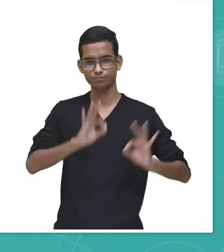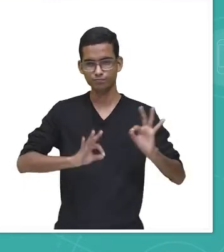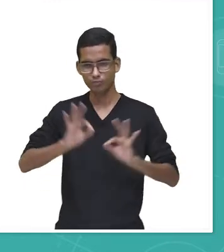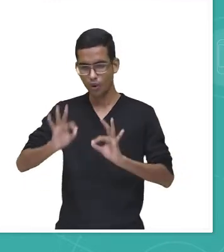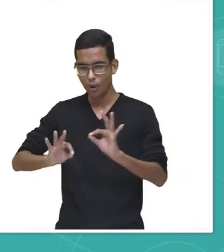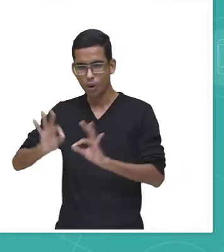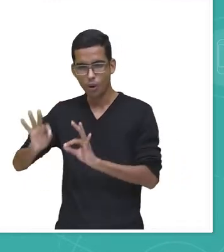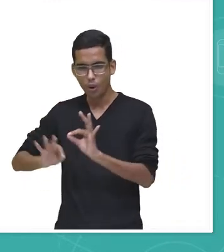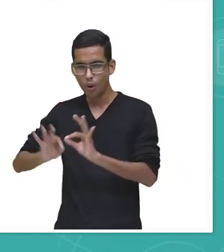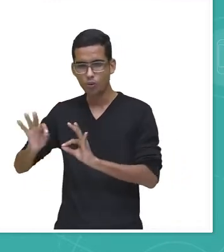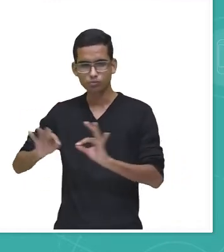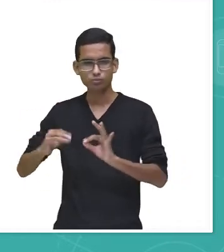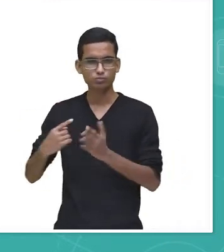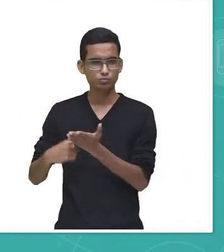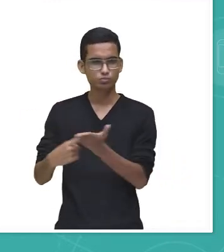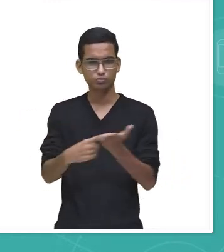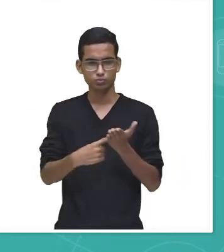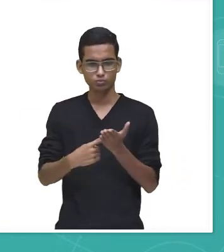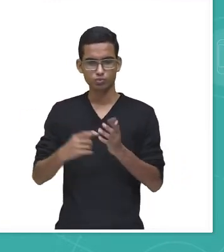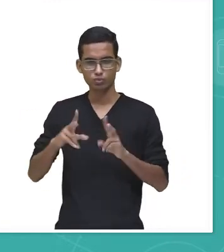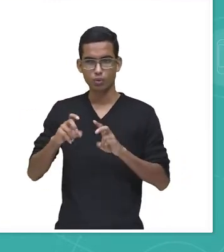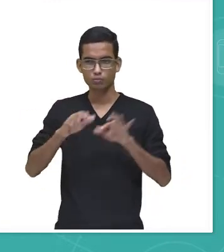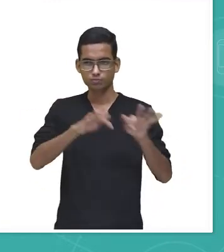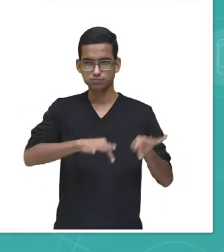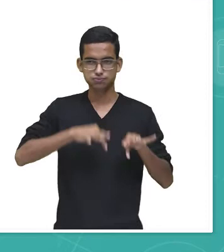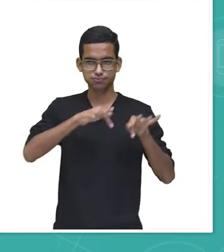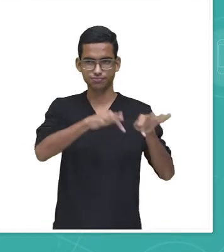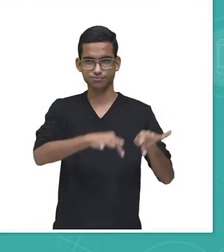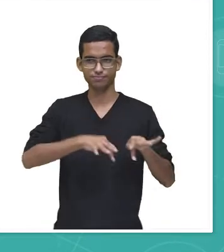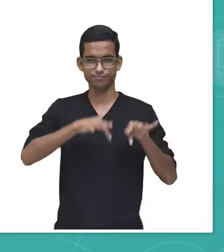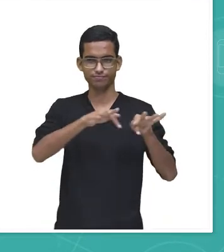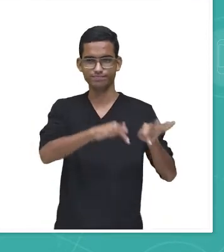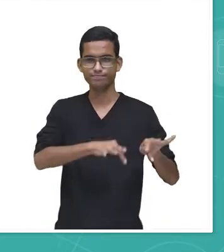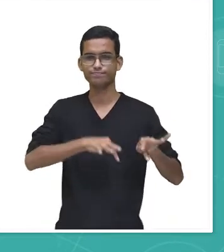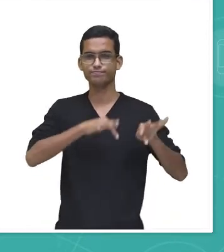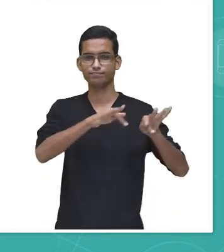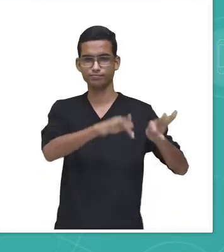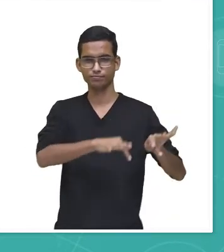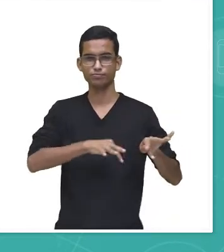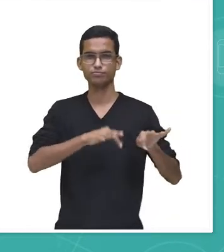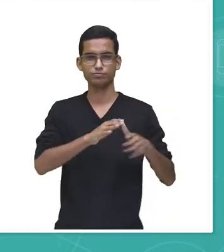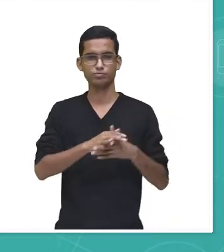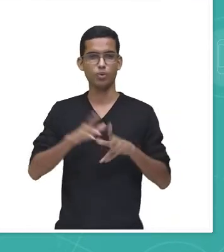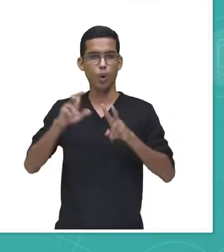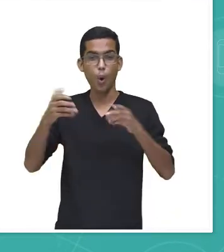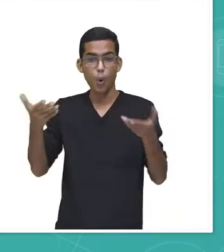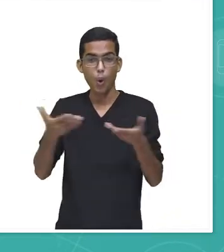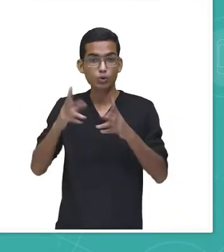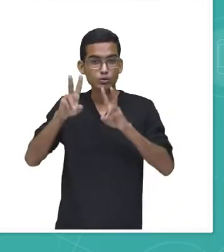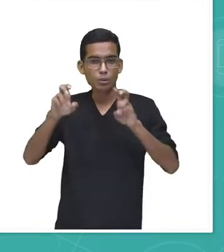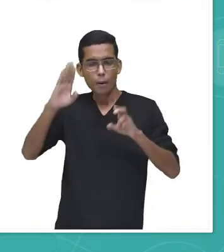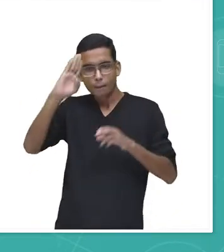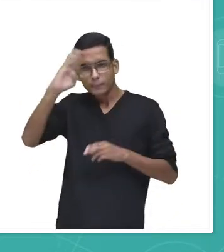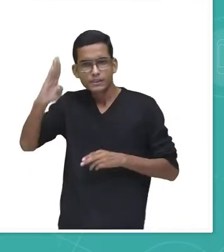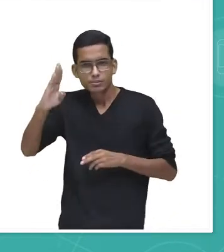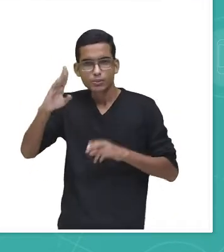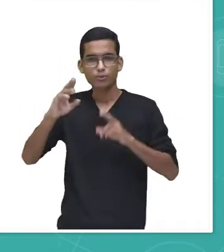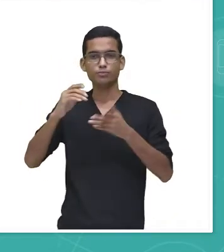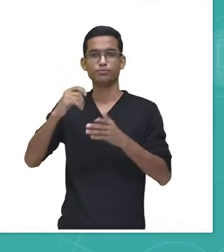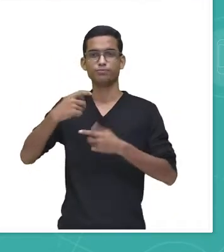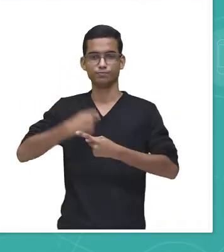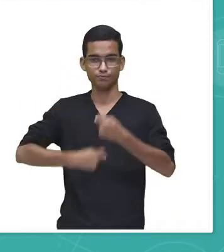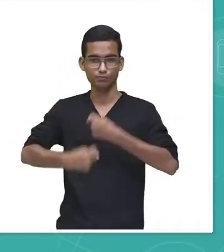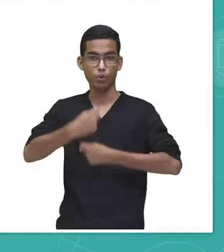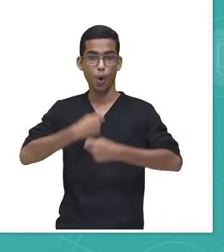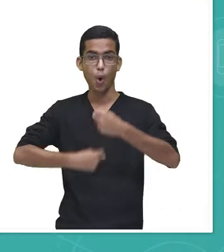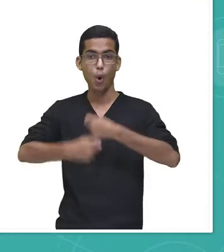e consolidação do feudalismo. Nós vamos falar especificamente hoje da economia, tá, gente? Vamos falar ali como é que rolava aquela